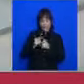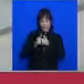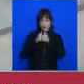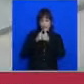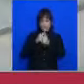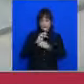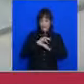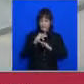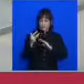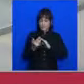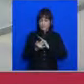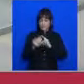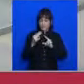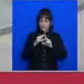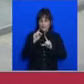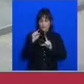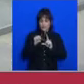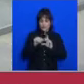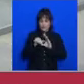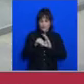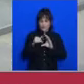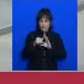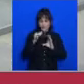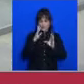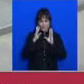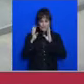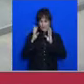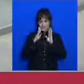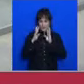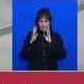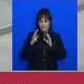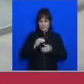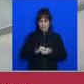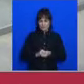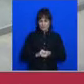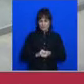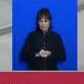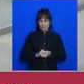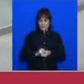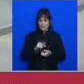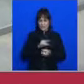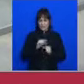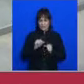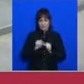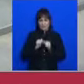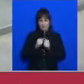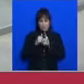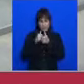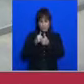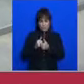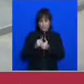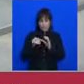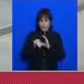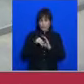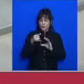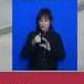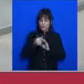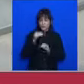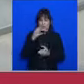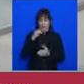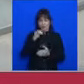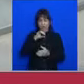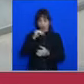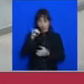meio dos perfis da Caixa e da Rede TV no YouTube e no Facebook. Você que acompanha pelo YouTube a nossa transmissão,